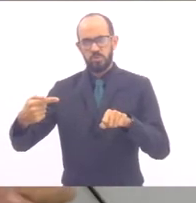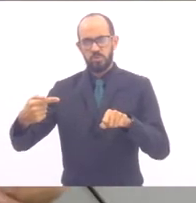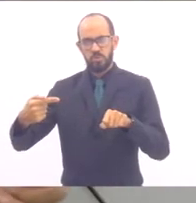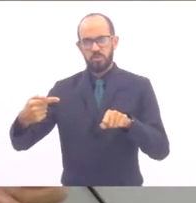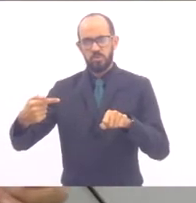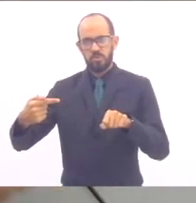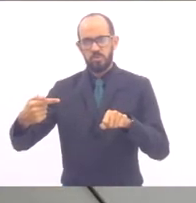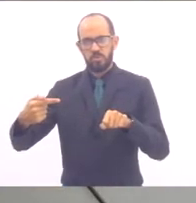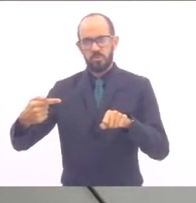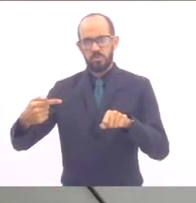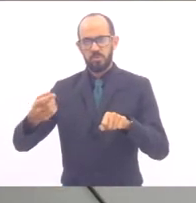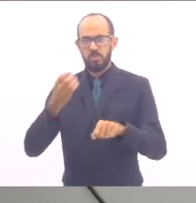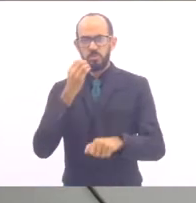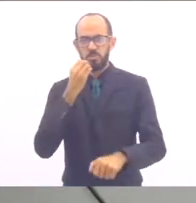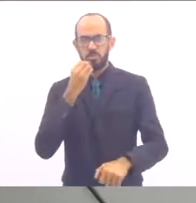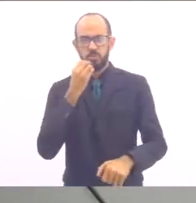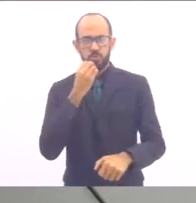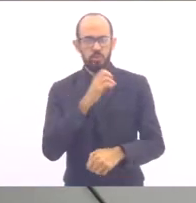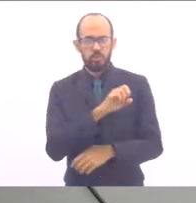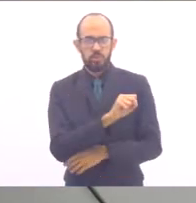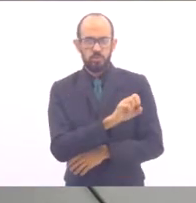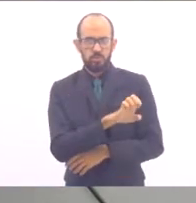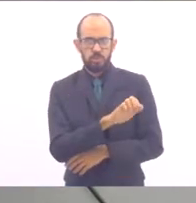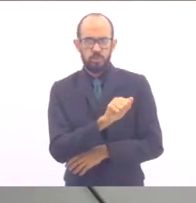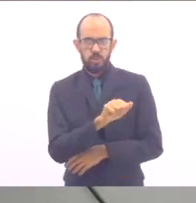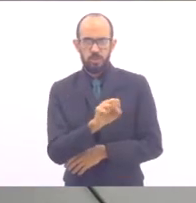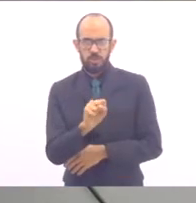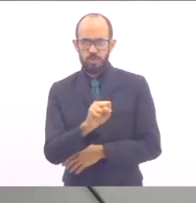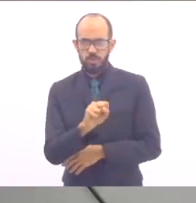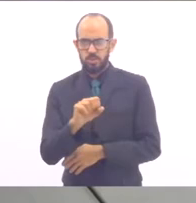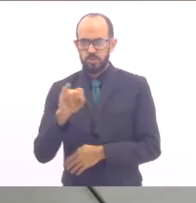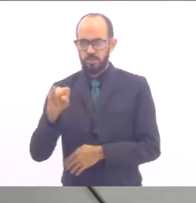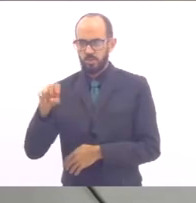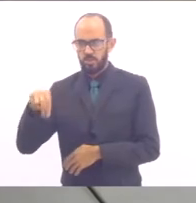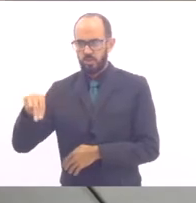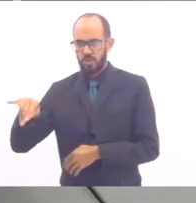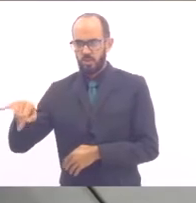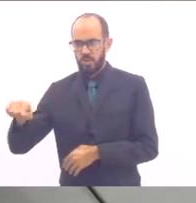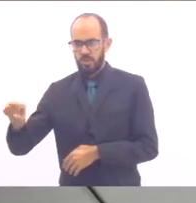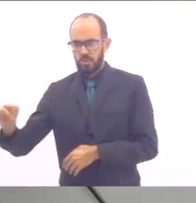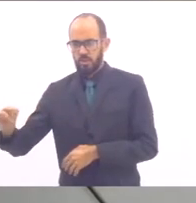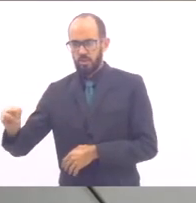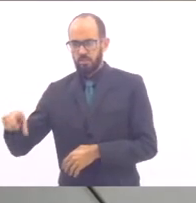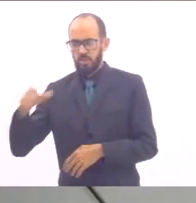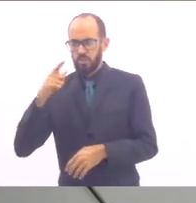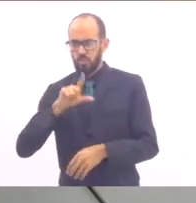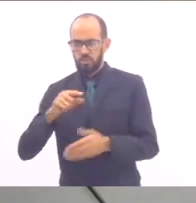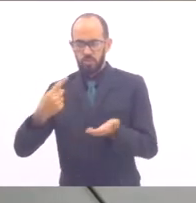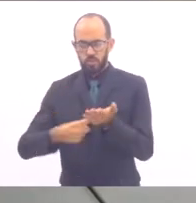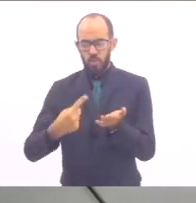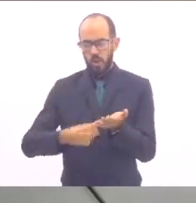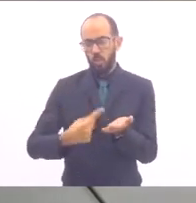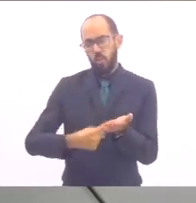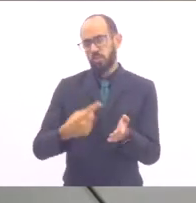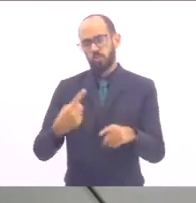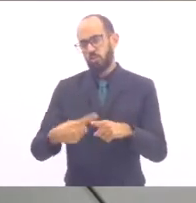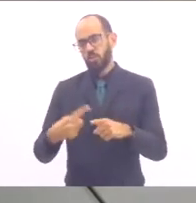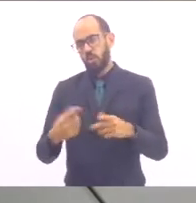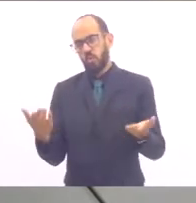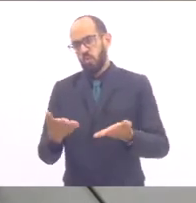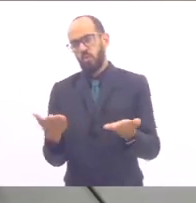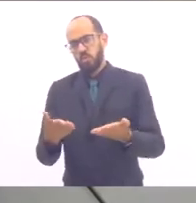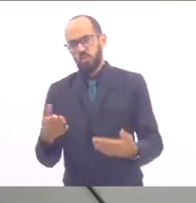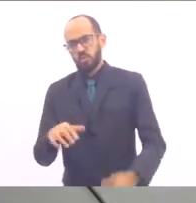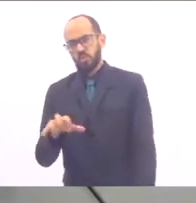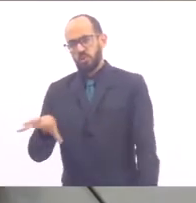SES, INEAS, as cooperativas, os grandes geradores, para a gente entrar no acordo imediato. Porque hoje a gente vai